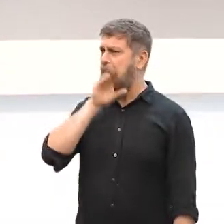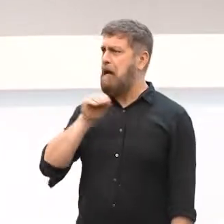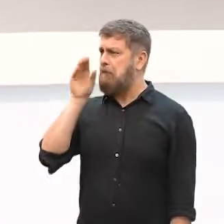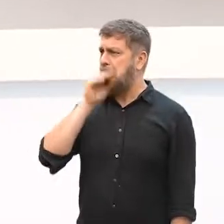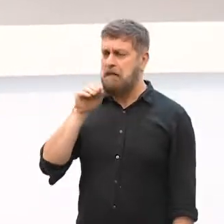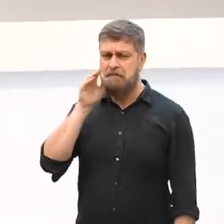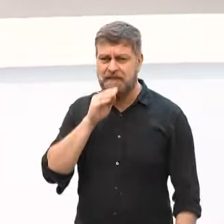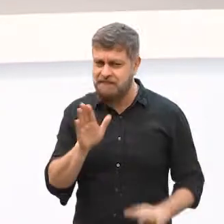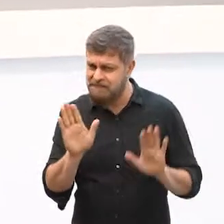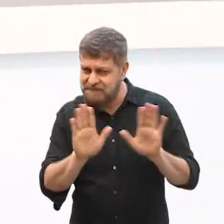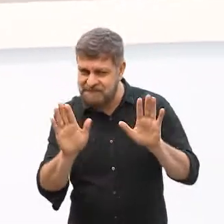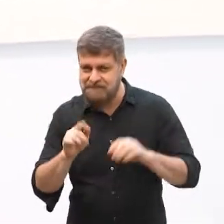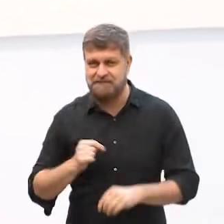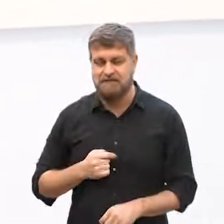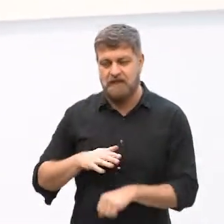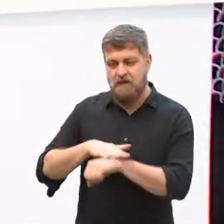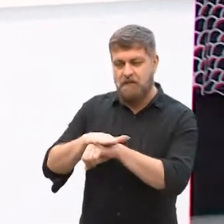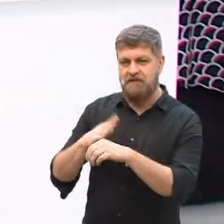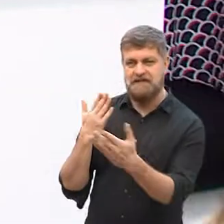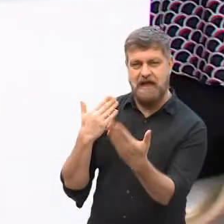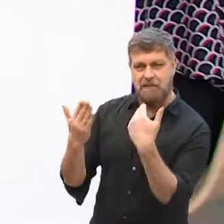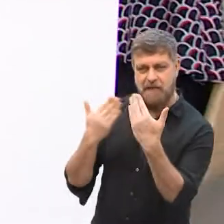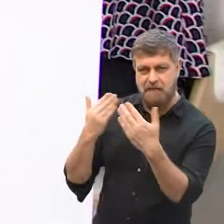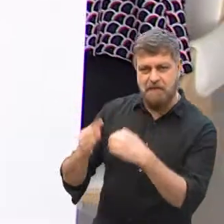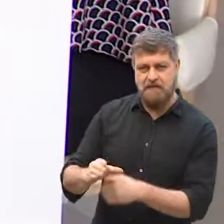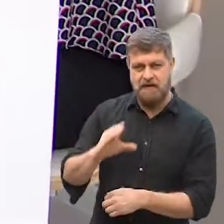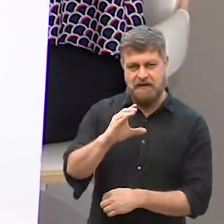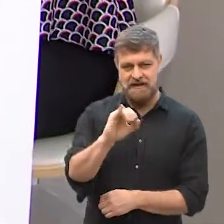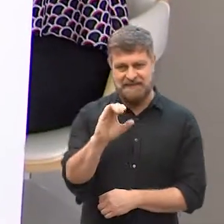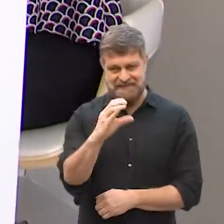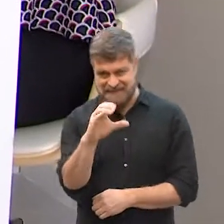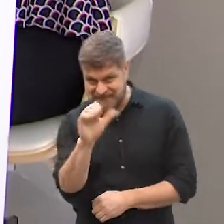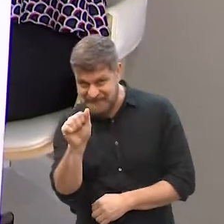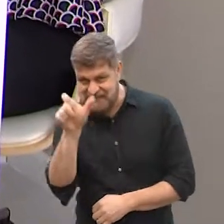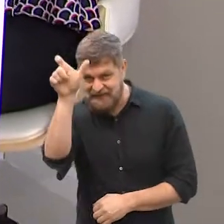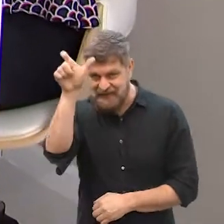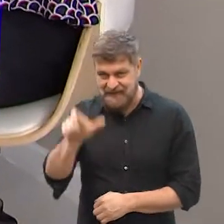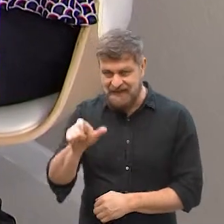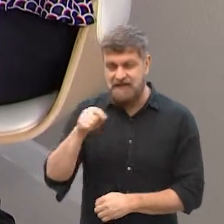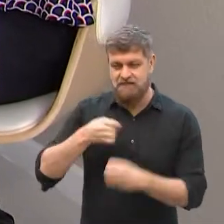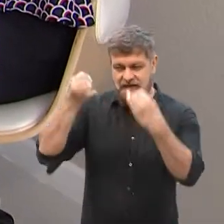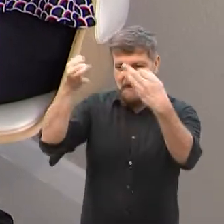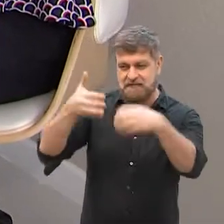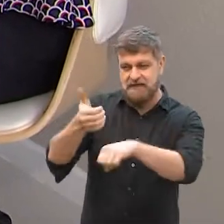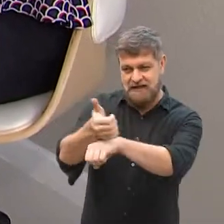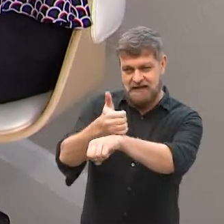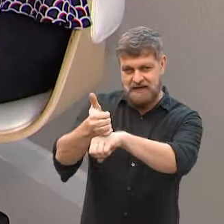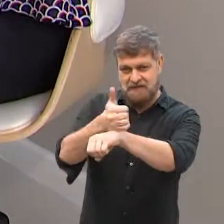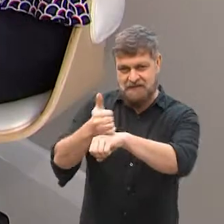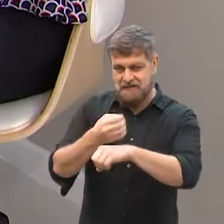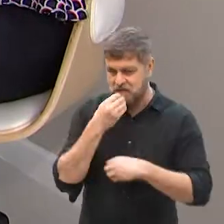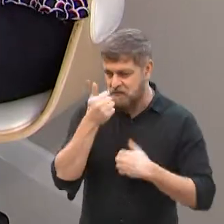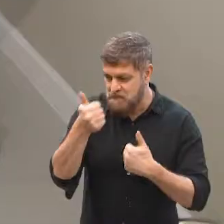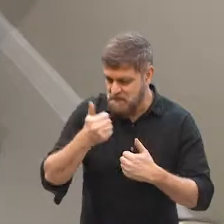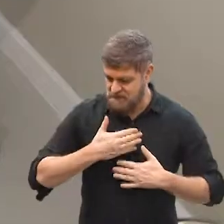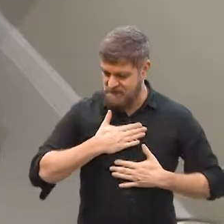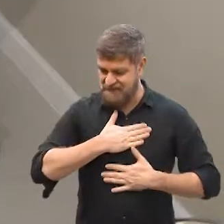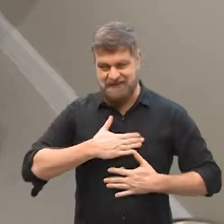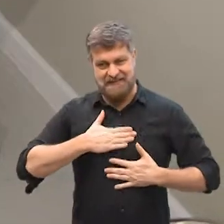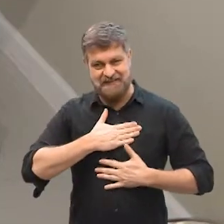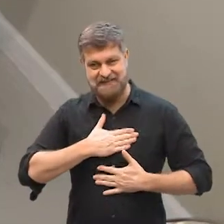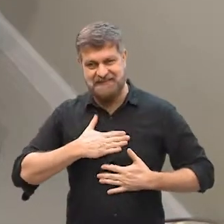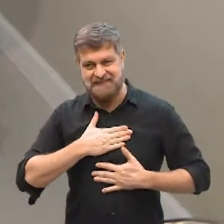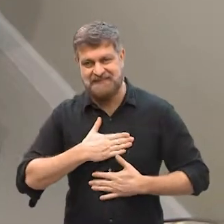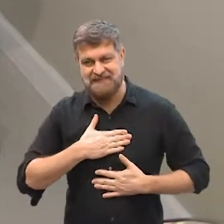bater um papo aqui com a Cissa Panico, que é fonoaudióloga, para falar justamente a respeito dessa profissão. Tudo bem? Prazer?